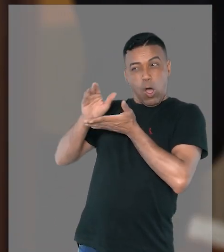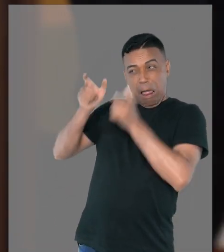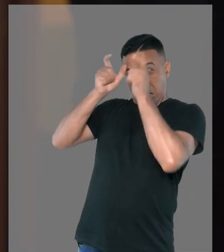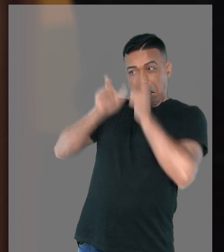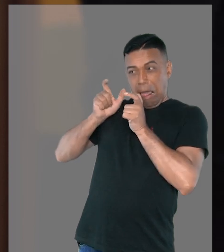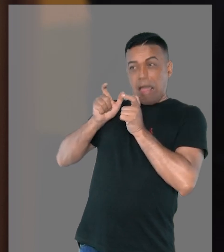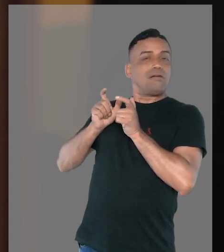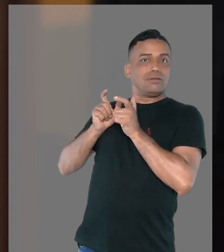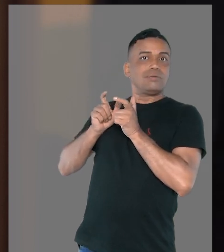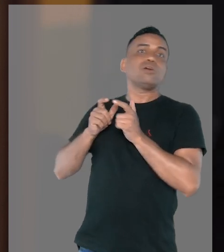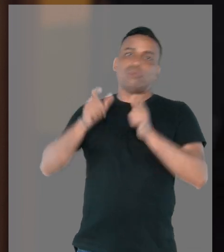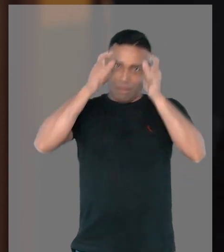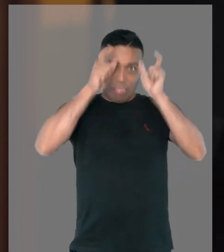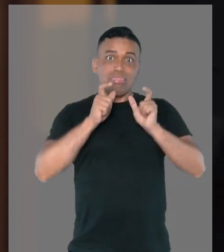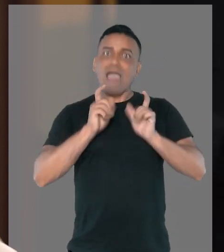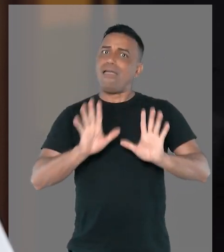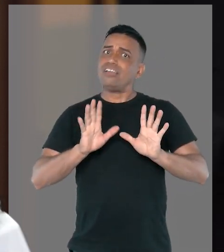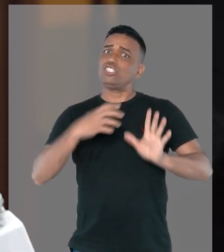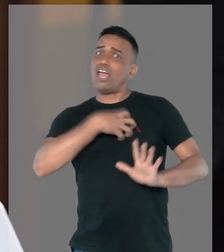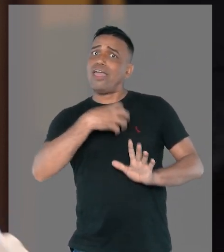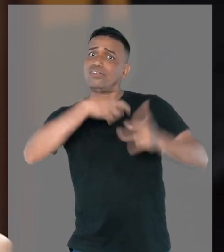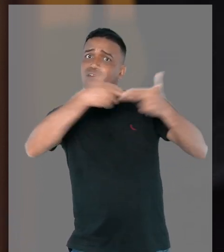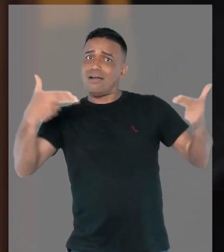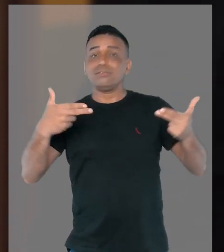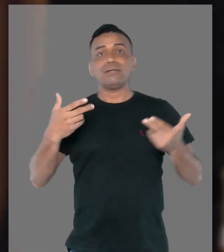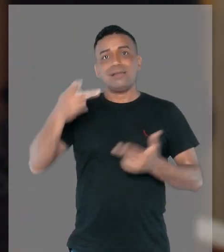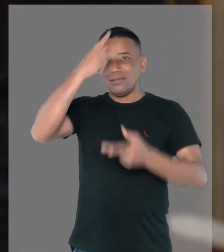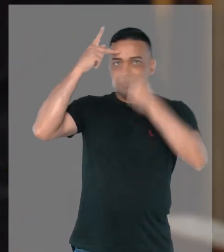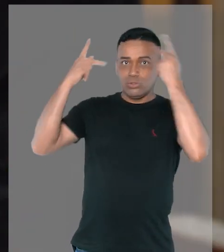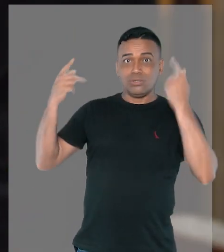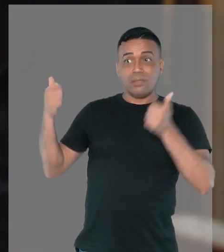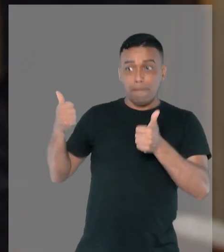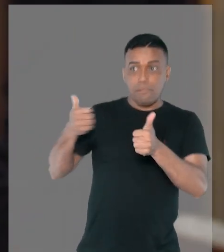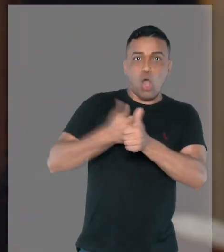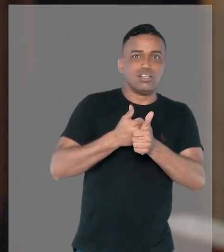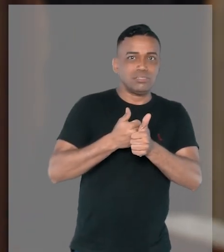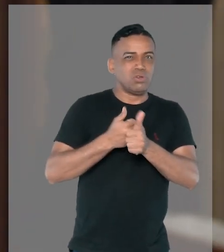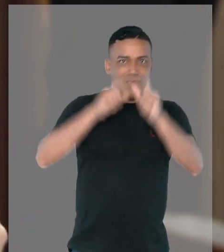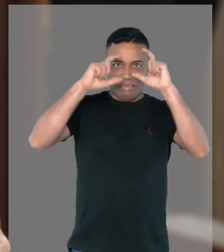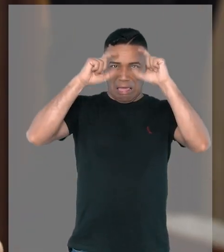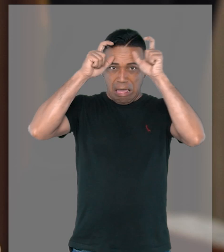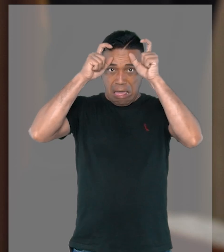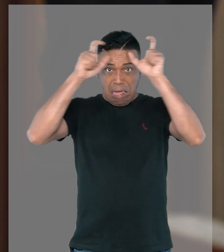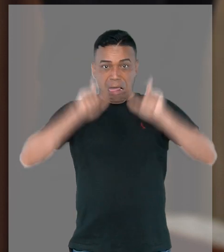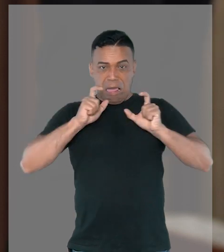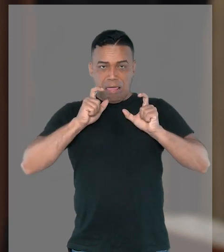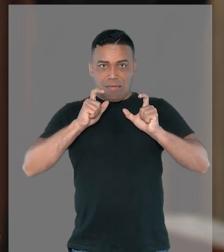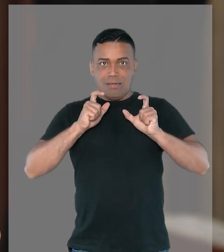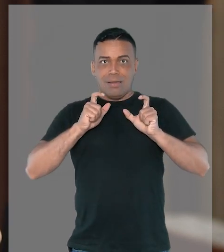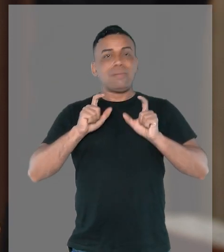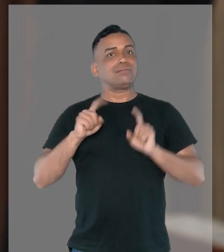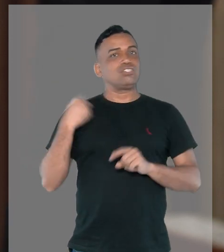de muitas formas, né? E às vezes são as pessoas mais próximas de nós que vêm fazer tentações. Mas é uma